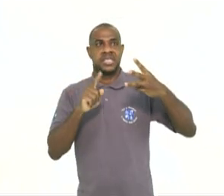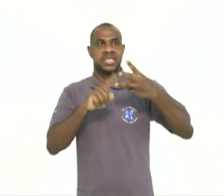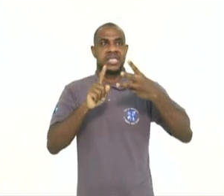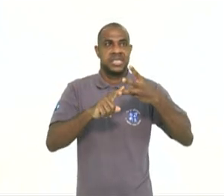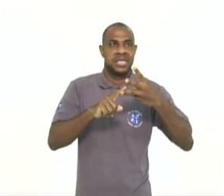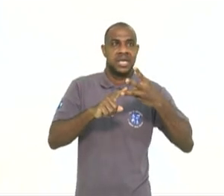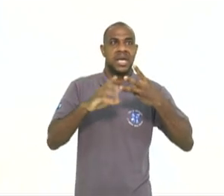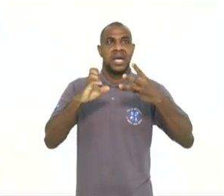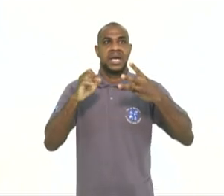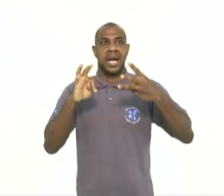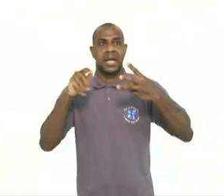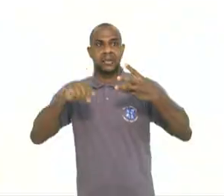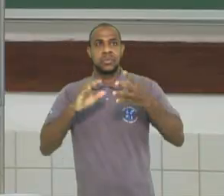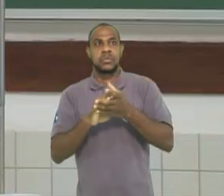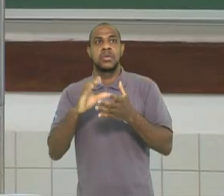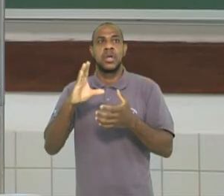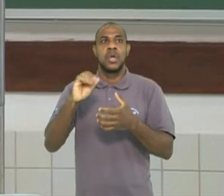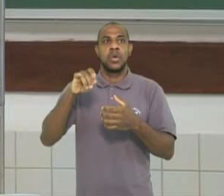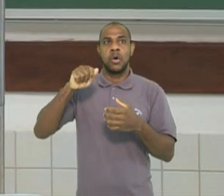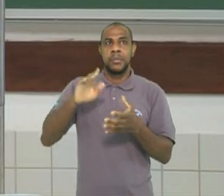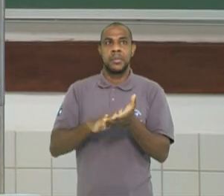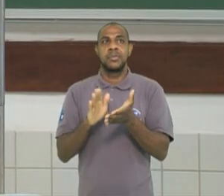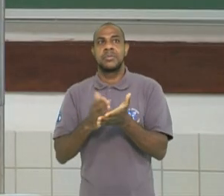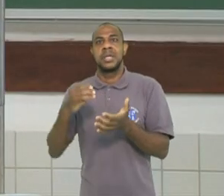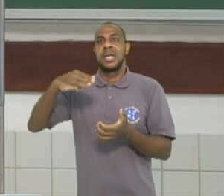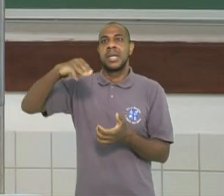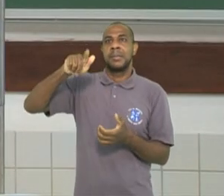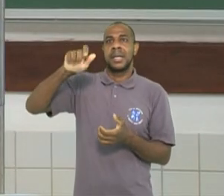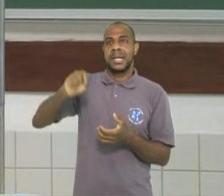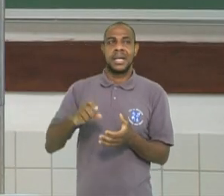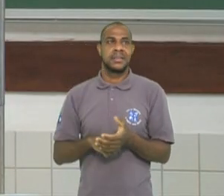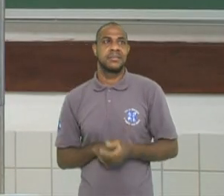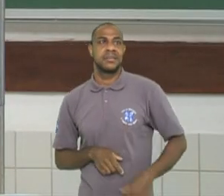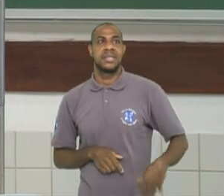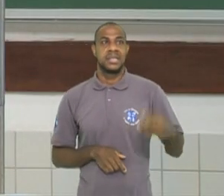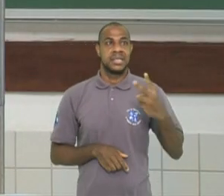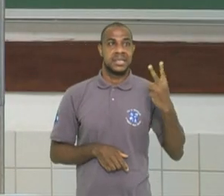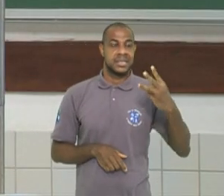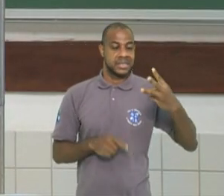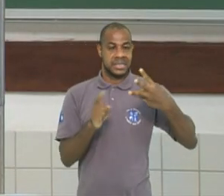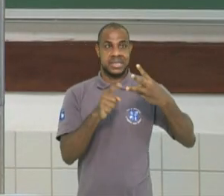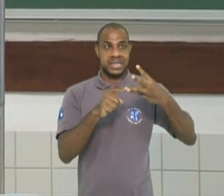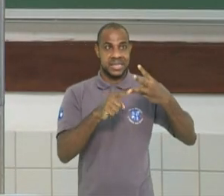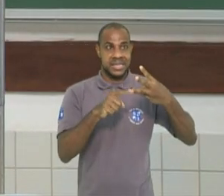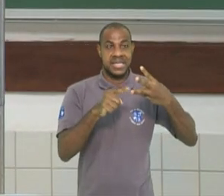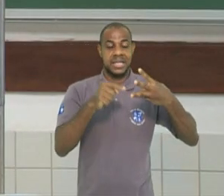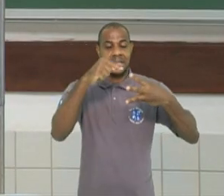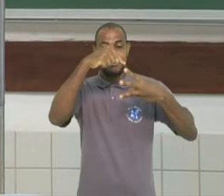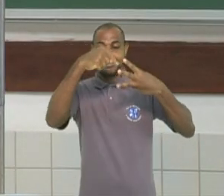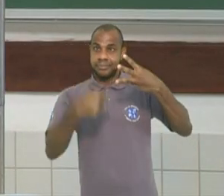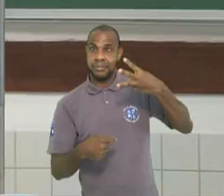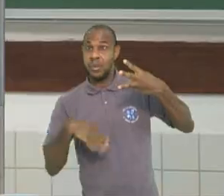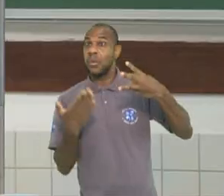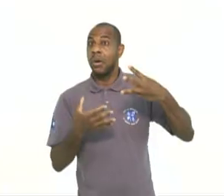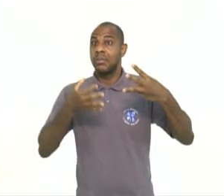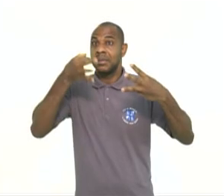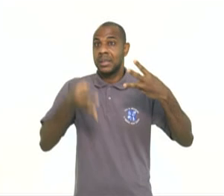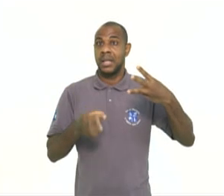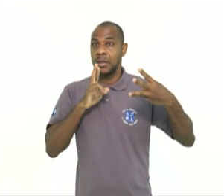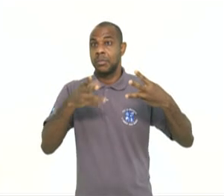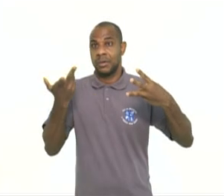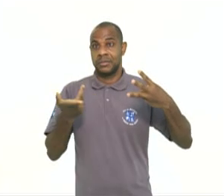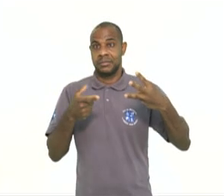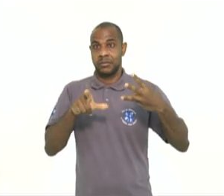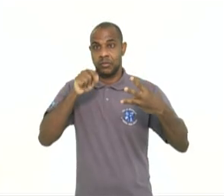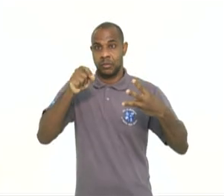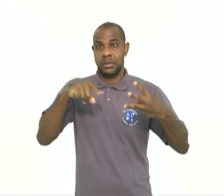telenovela e gráfico móvel será que vai acertar ler com cuidado que você vai dar uns minutinhos eu já volto para comentar